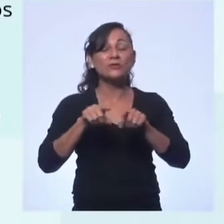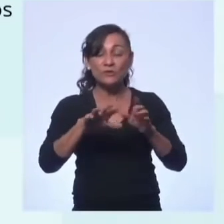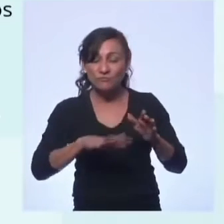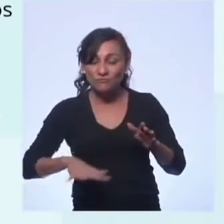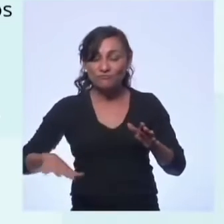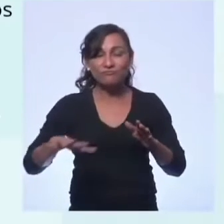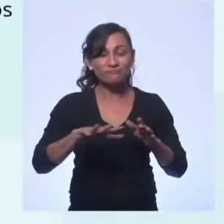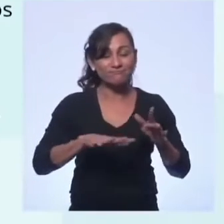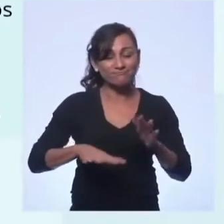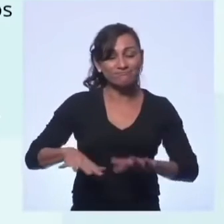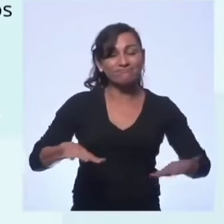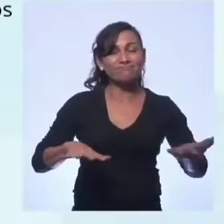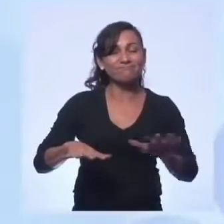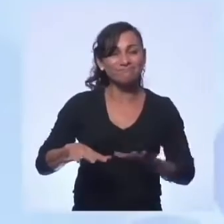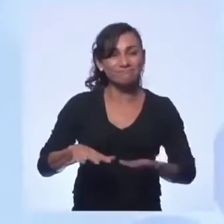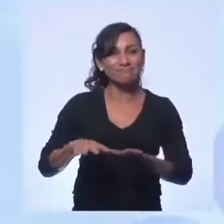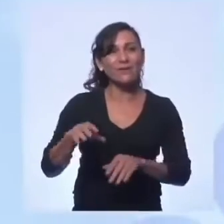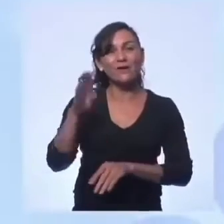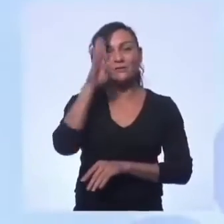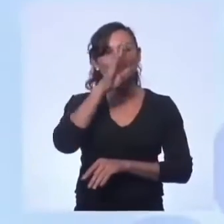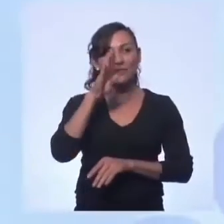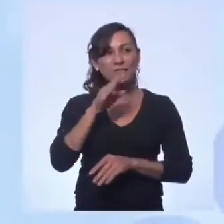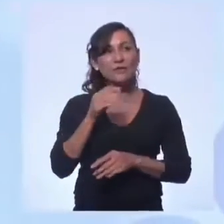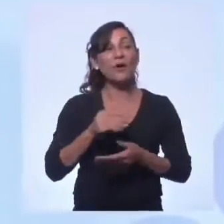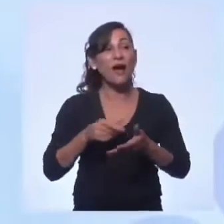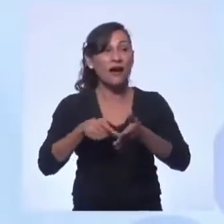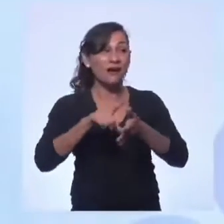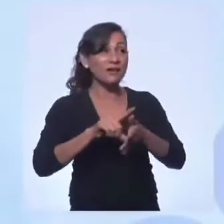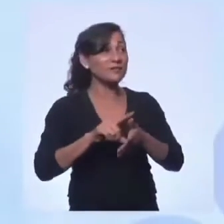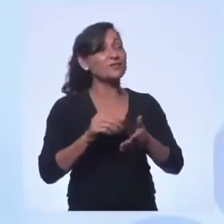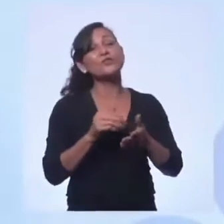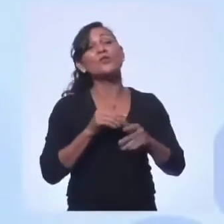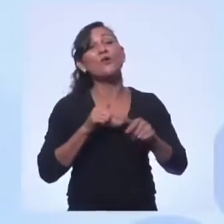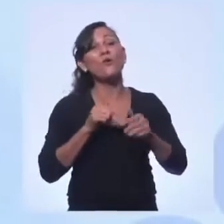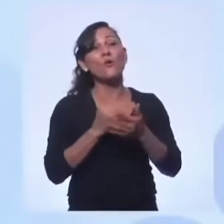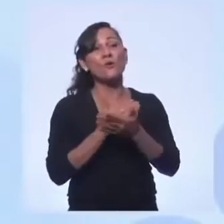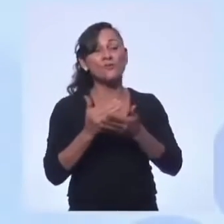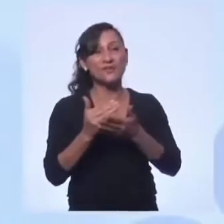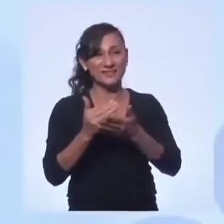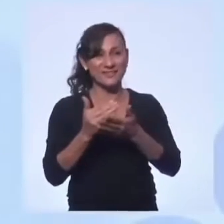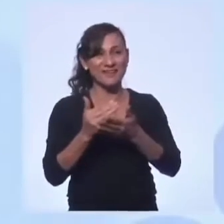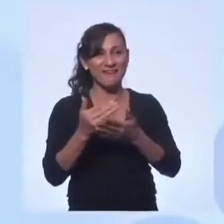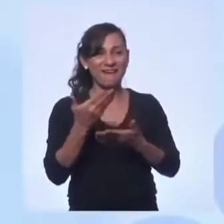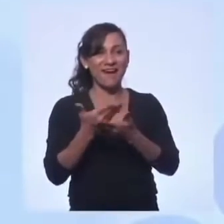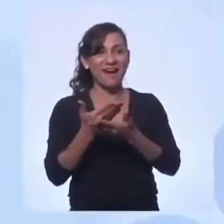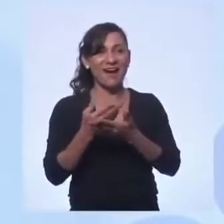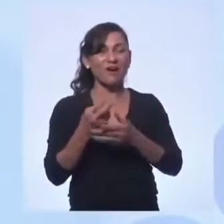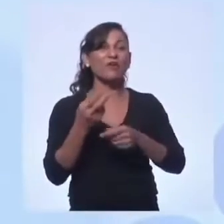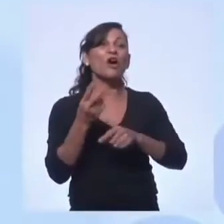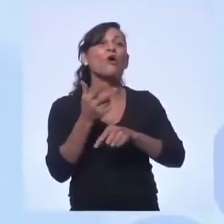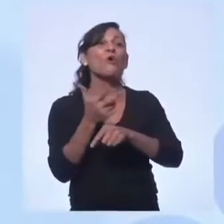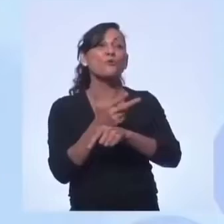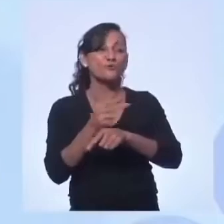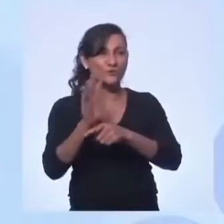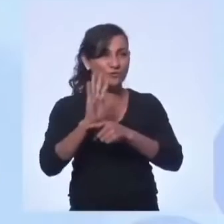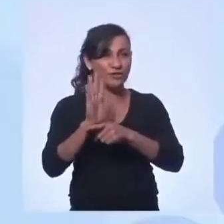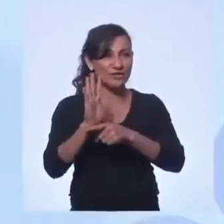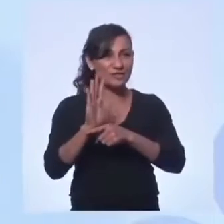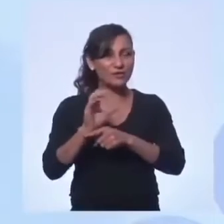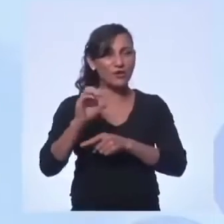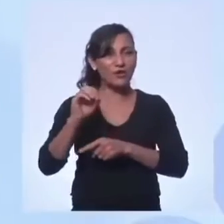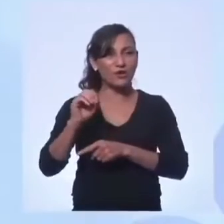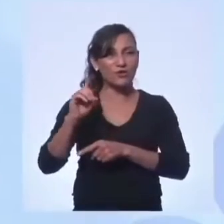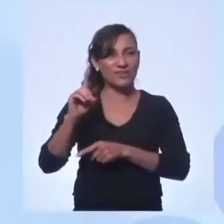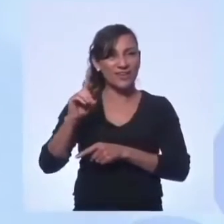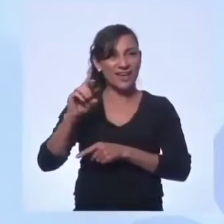do Brasil, tá certo? E antes da gente começar a aula, nós vamos ver um vídeo que é da ODS 16, que